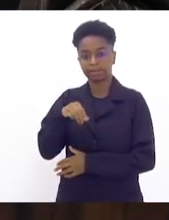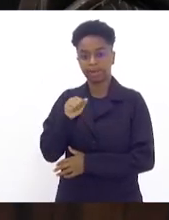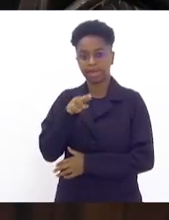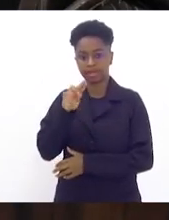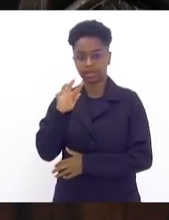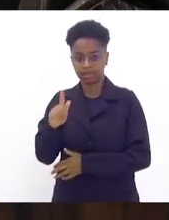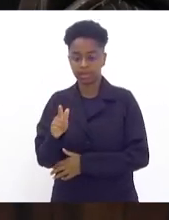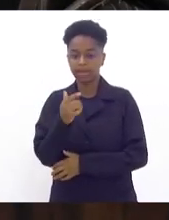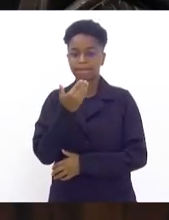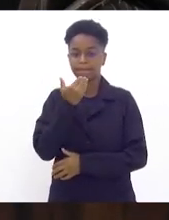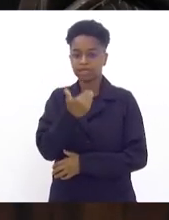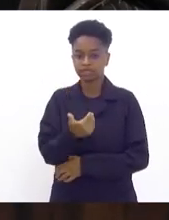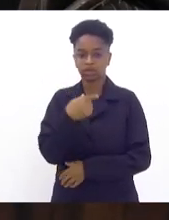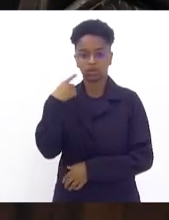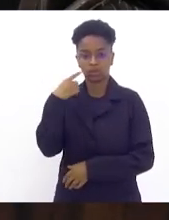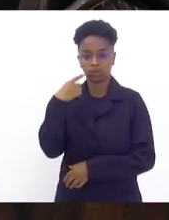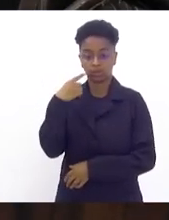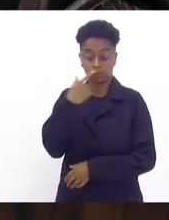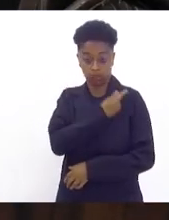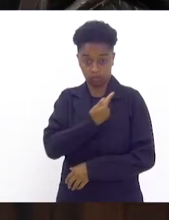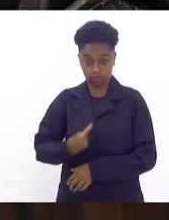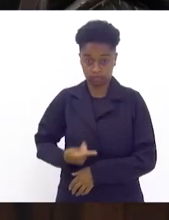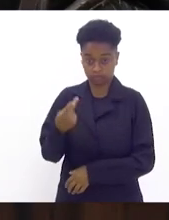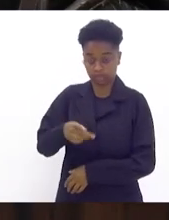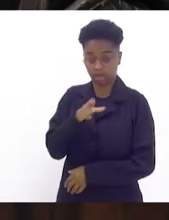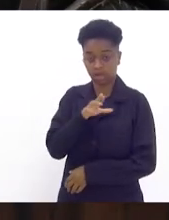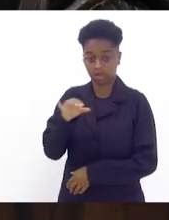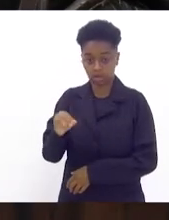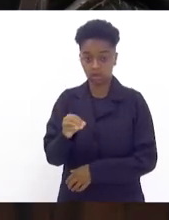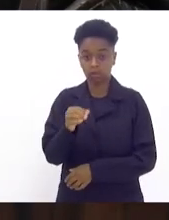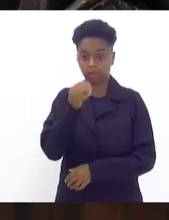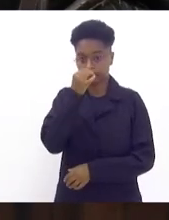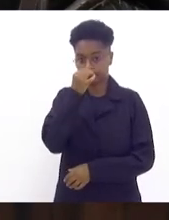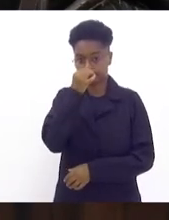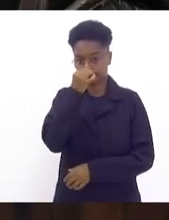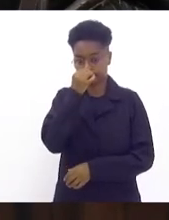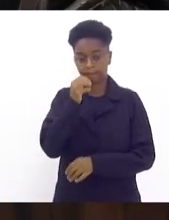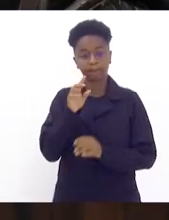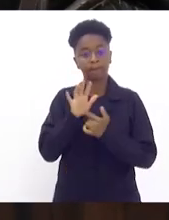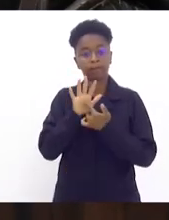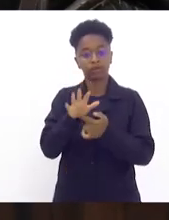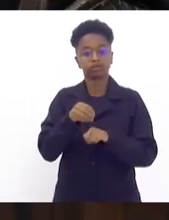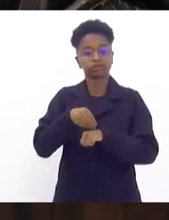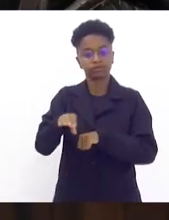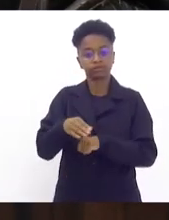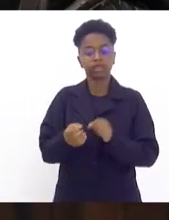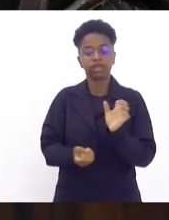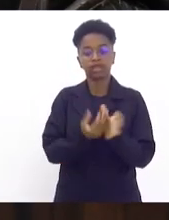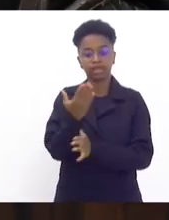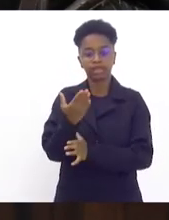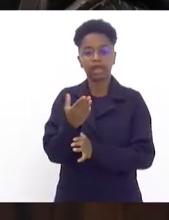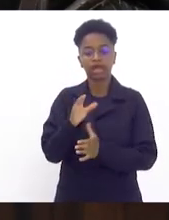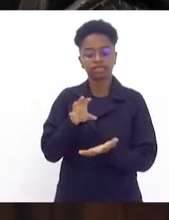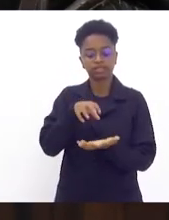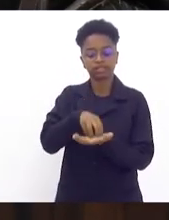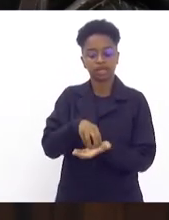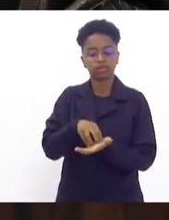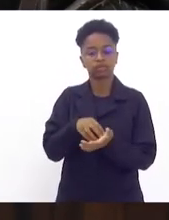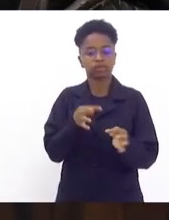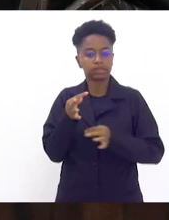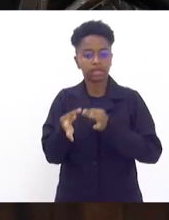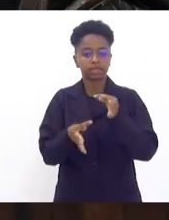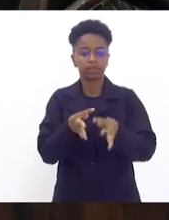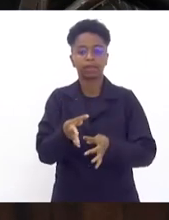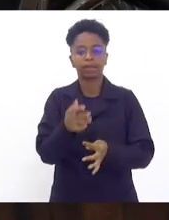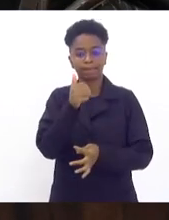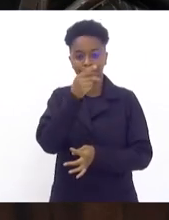governador do estado do Rio de Janeiro, envio de mensagem expondo sobre a implantação de centros de reabilitação de dependentes químicos para mulheres